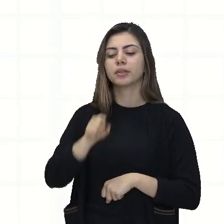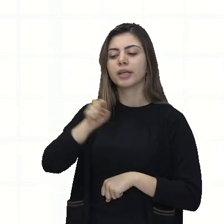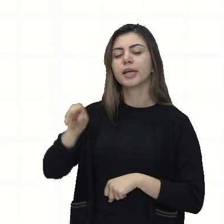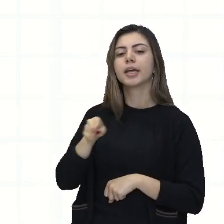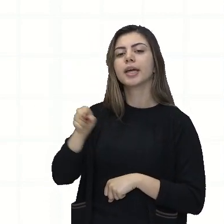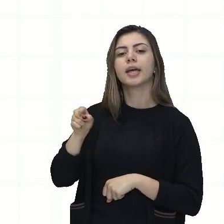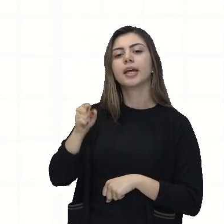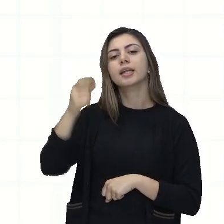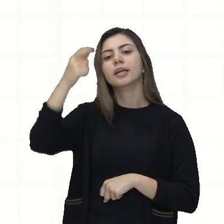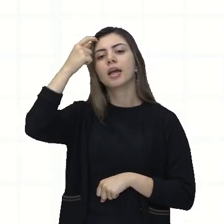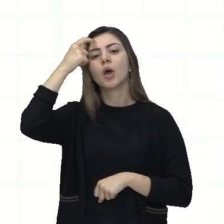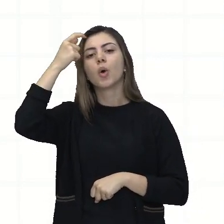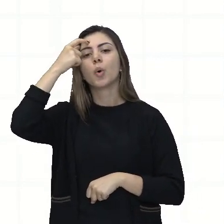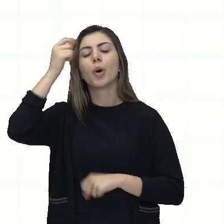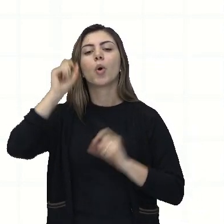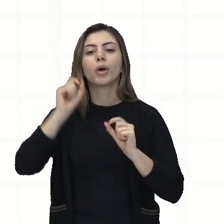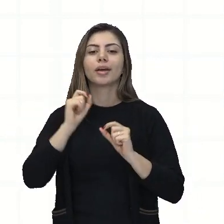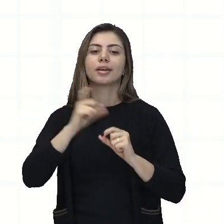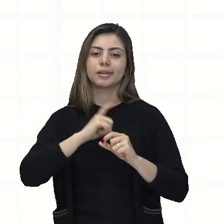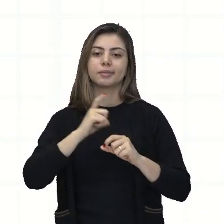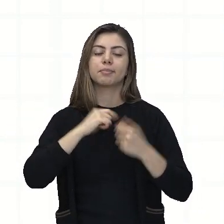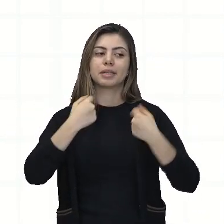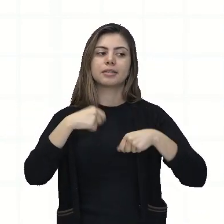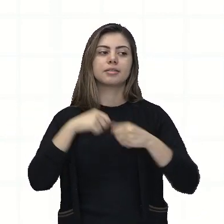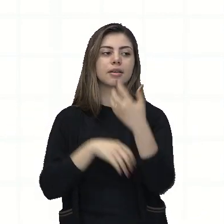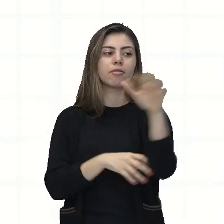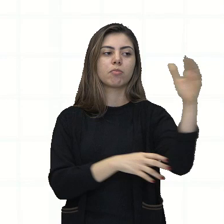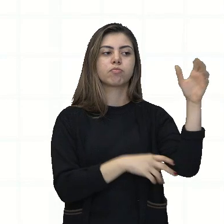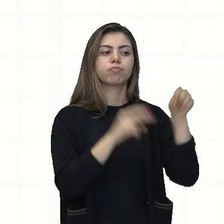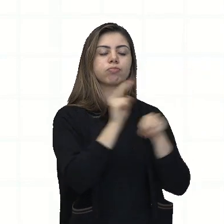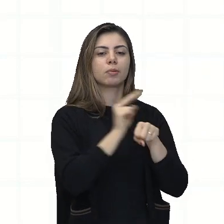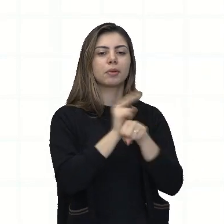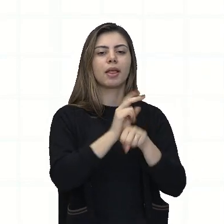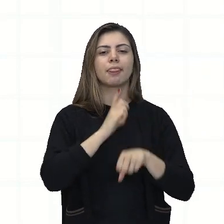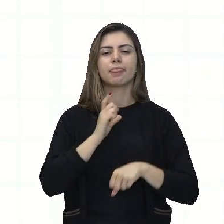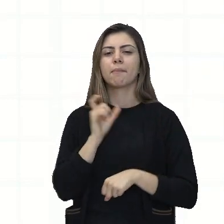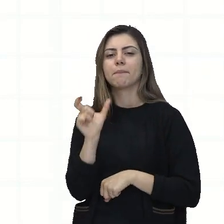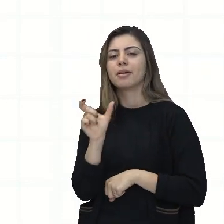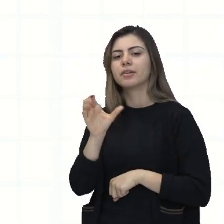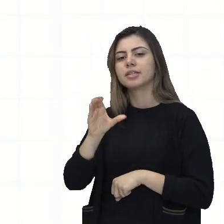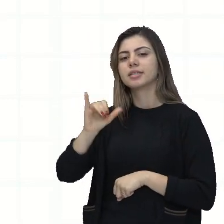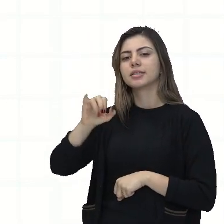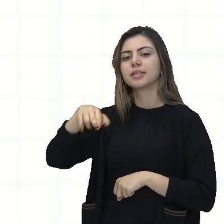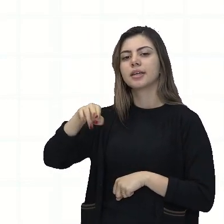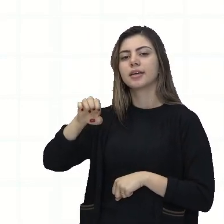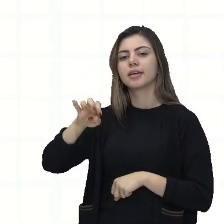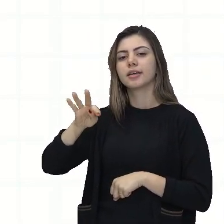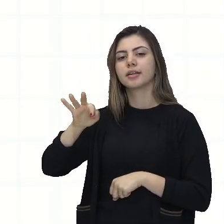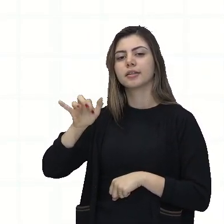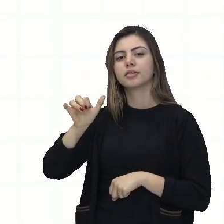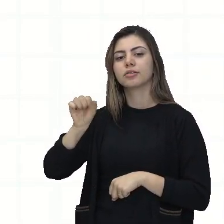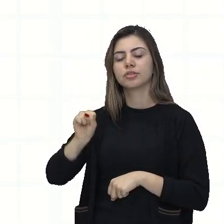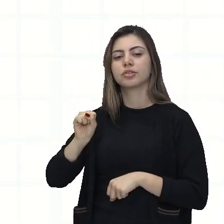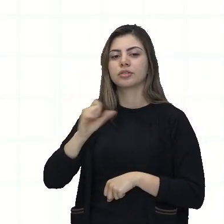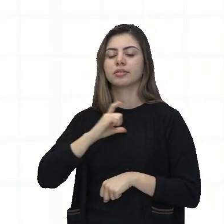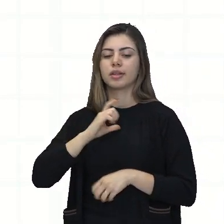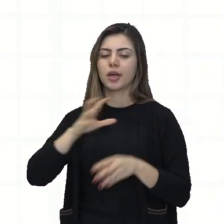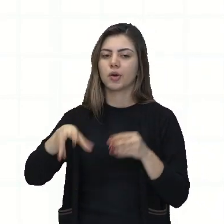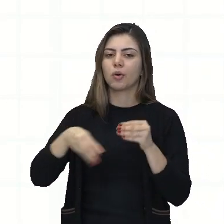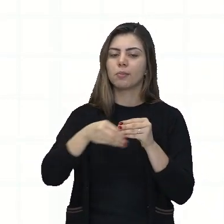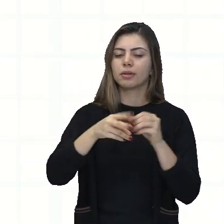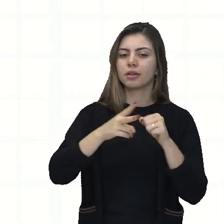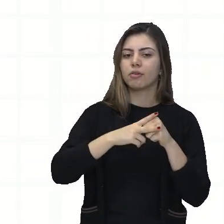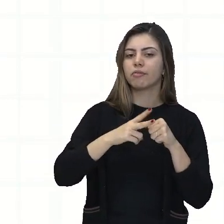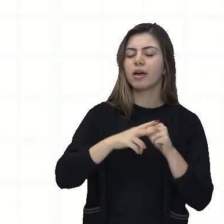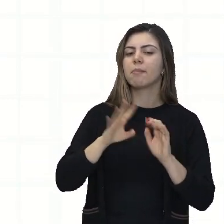ambiental. Só que eu tenho aqui cientes, que já é basicamente o suficiente para complementar o sentido desse verbo. Só